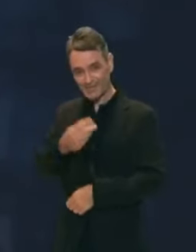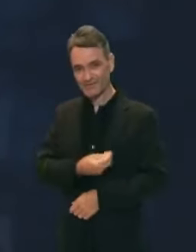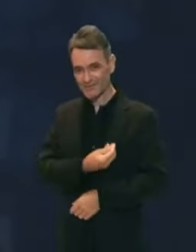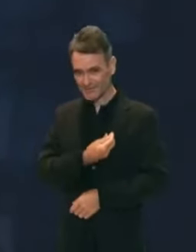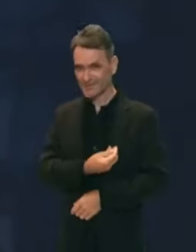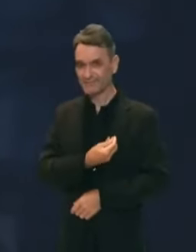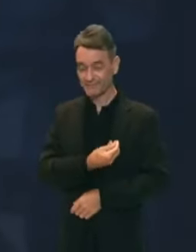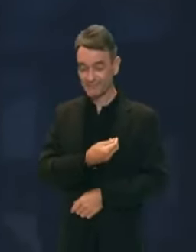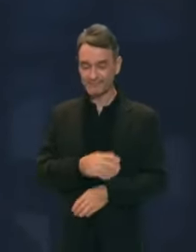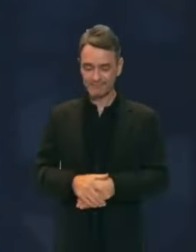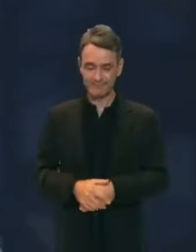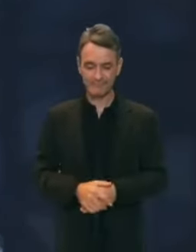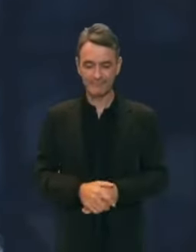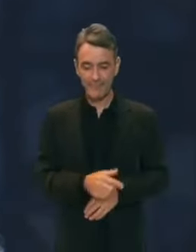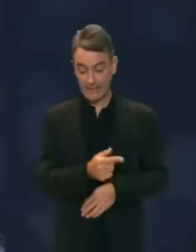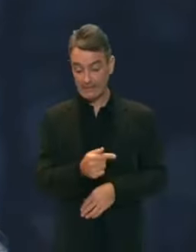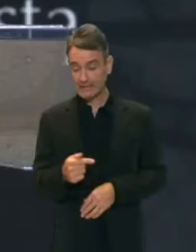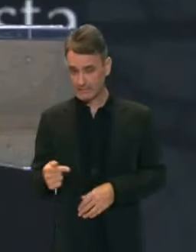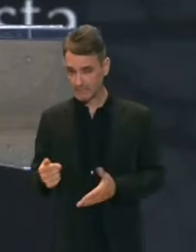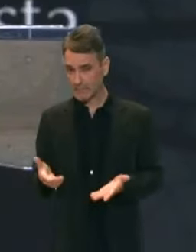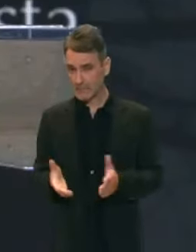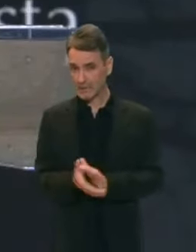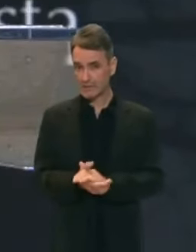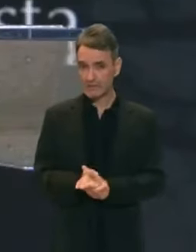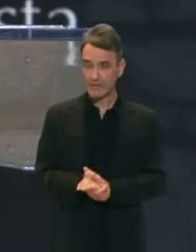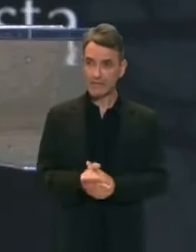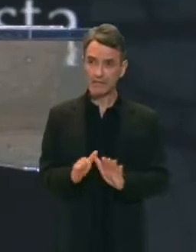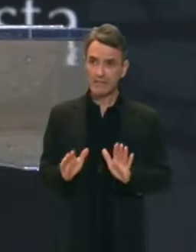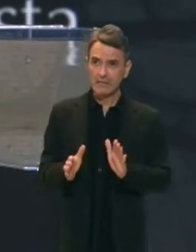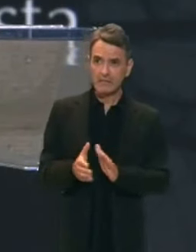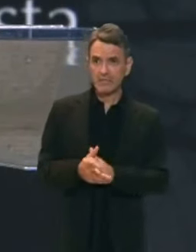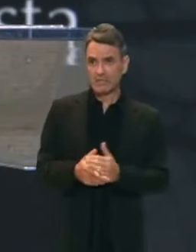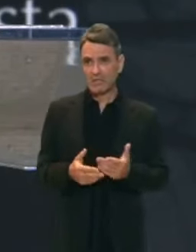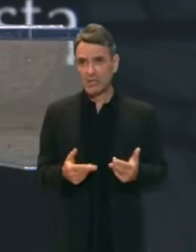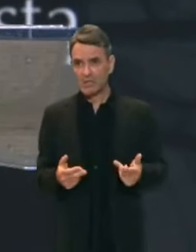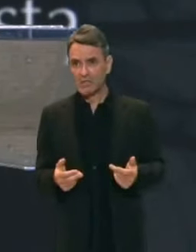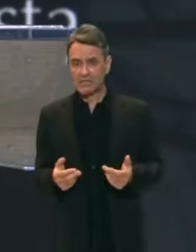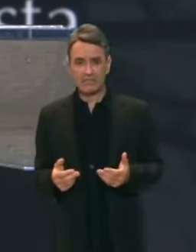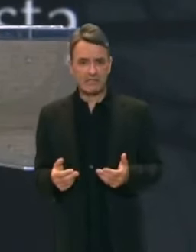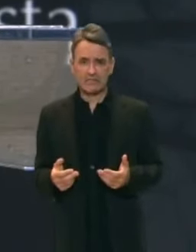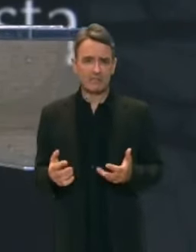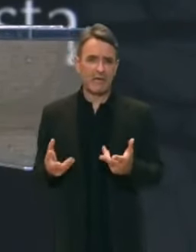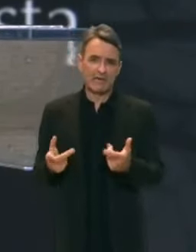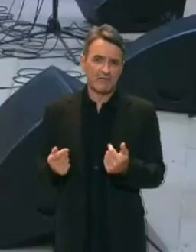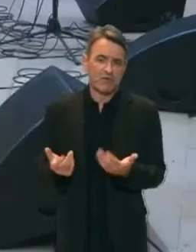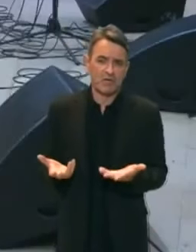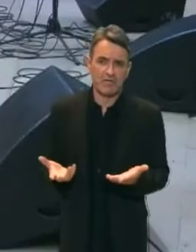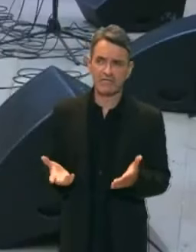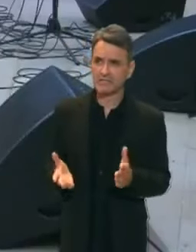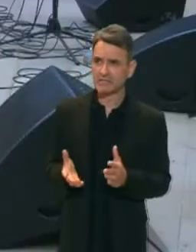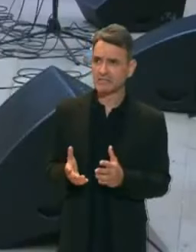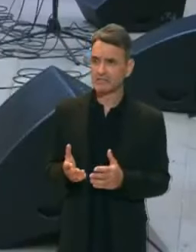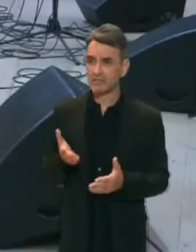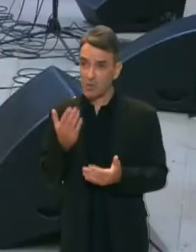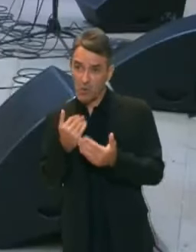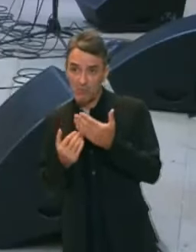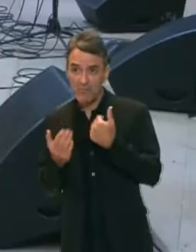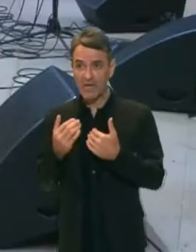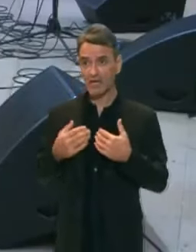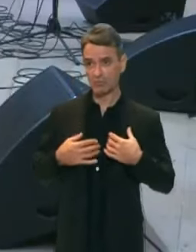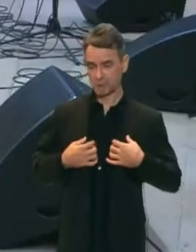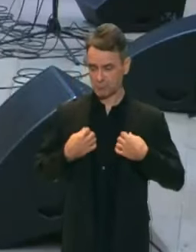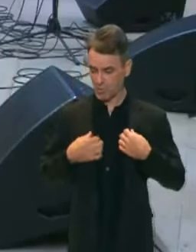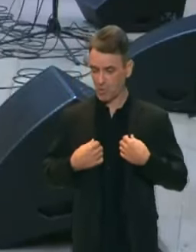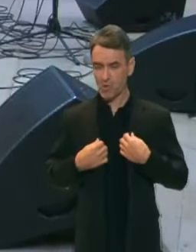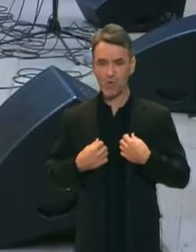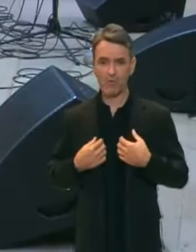Essa semana mesmo você recebeu coisas incríveis. Você se alimentou, você se vestiu, você teve um lugar